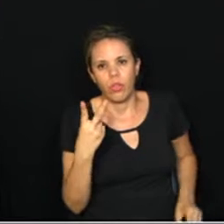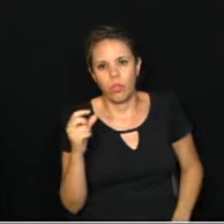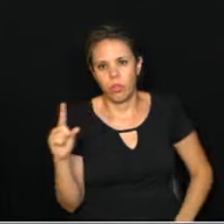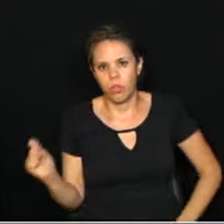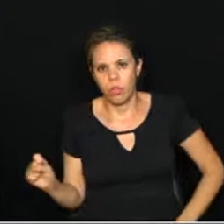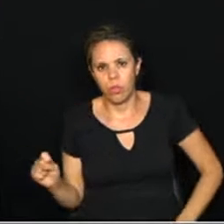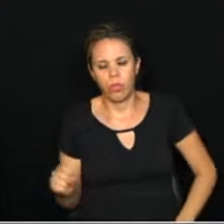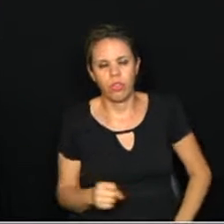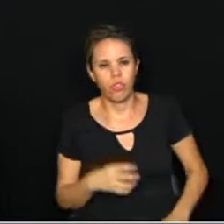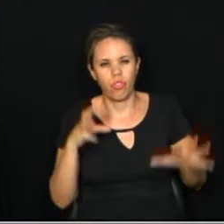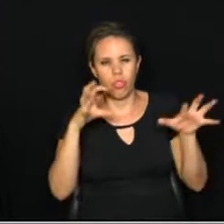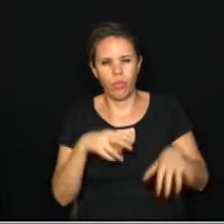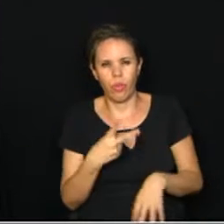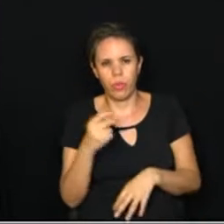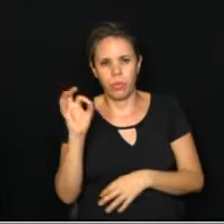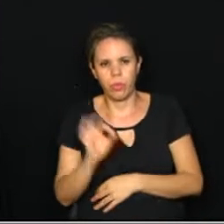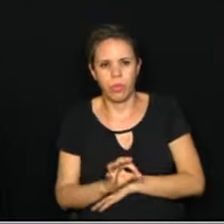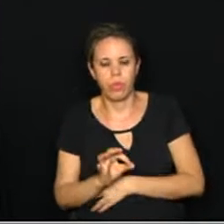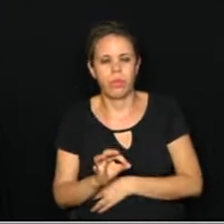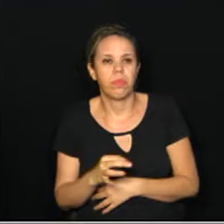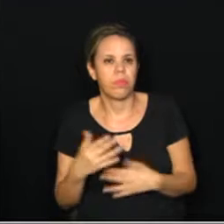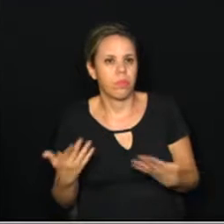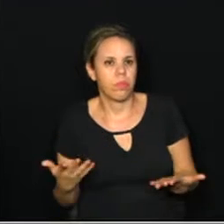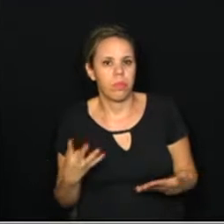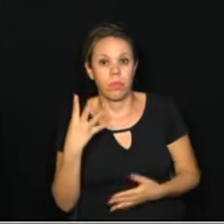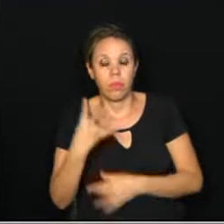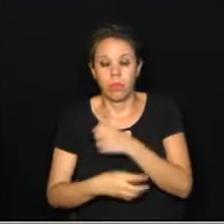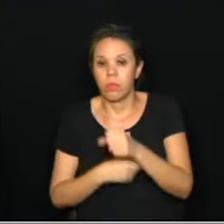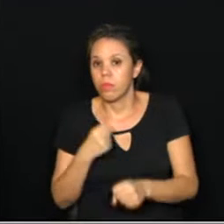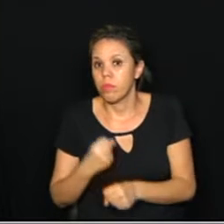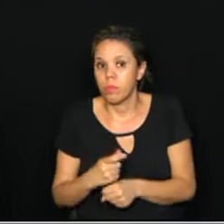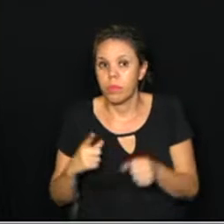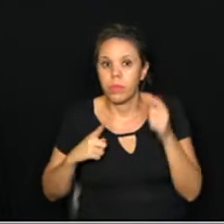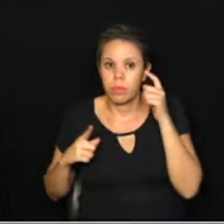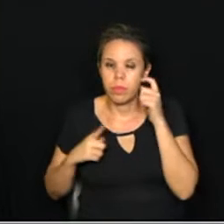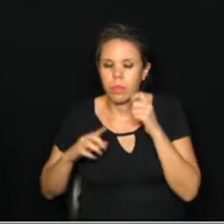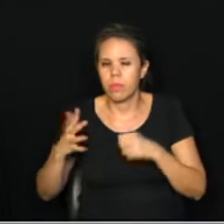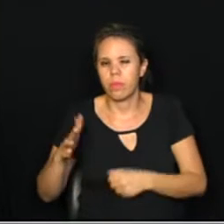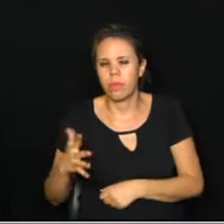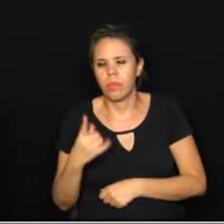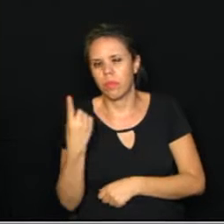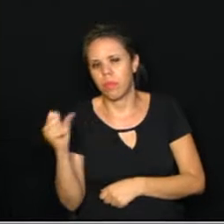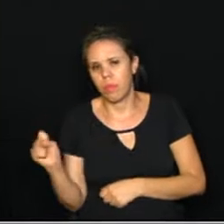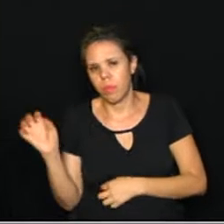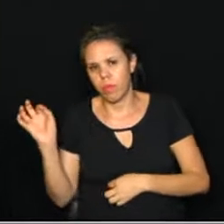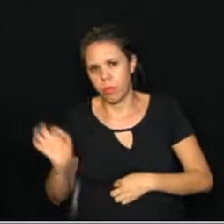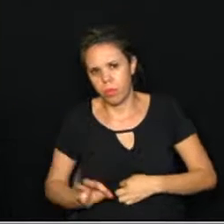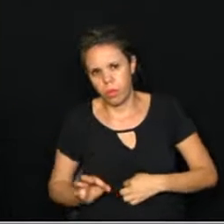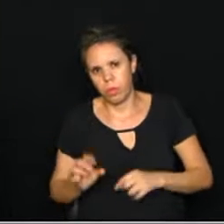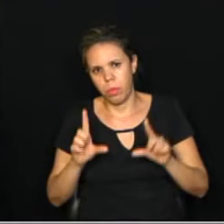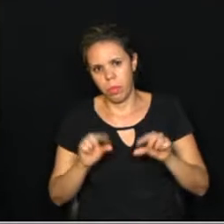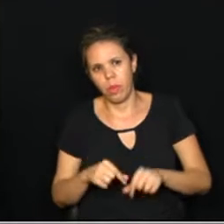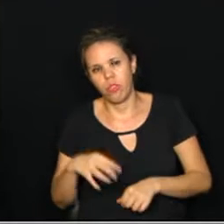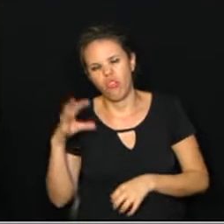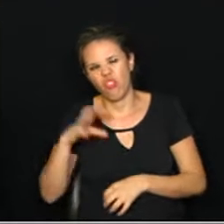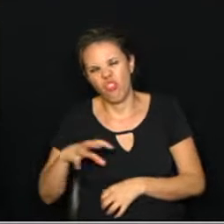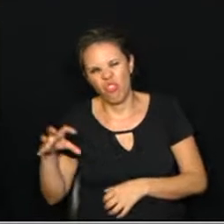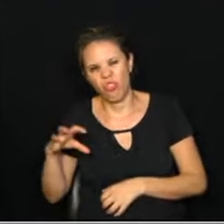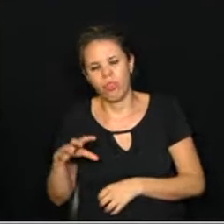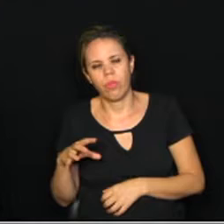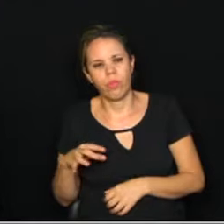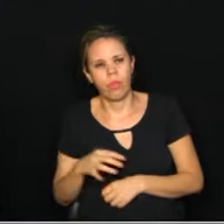choveu 20%. Enfim, nos últimos 4 anos nós tivemos uma média aí de 18% menos chuvas do que o